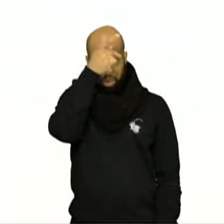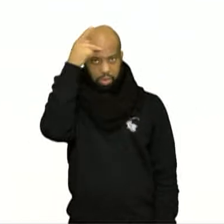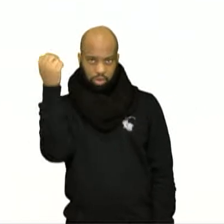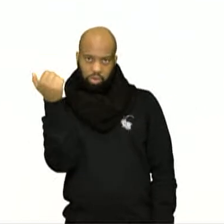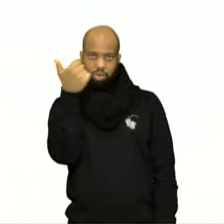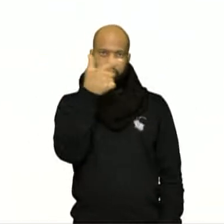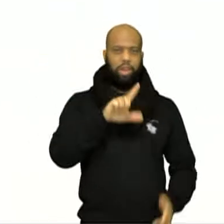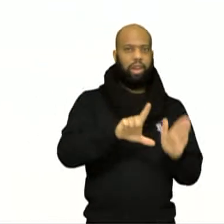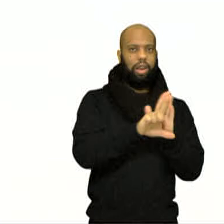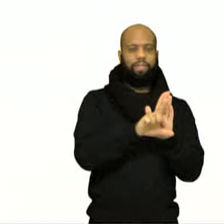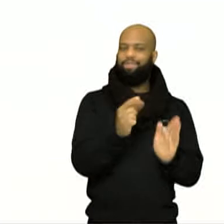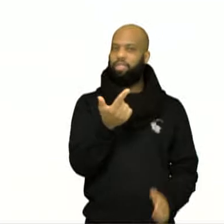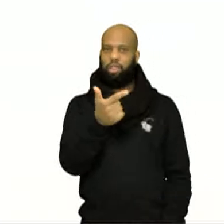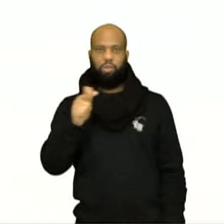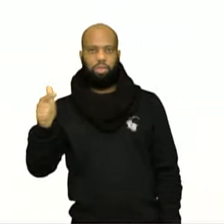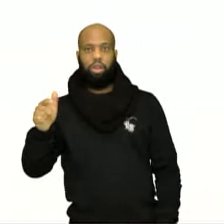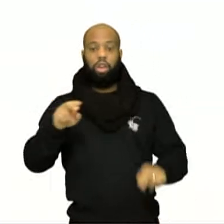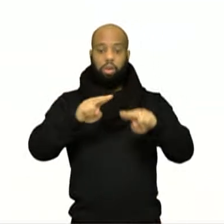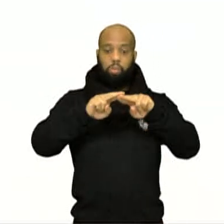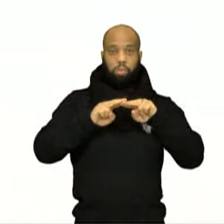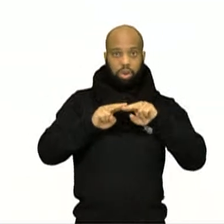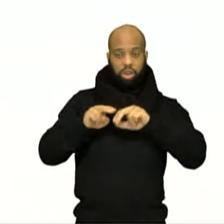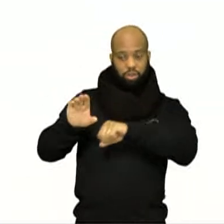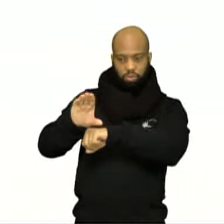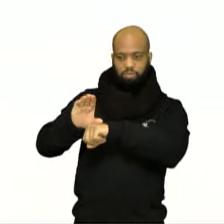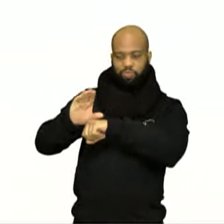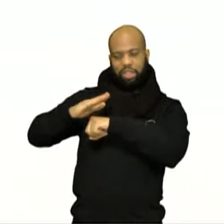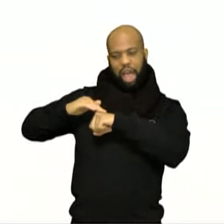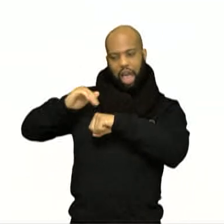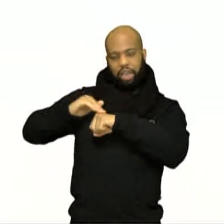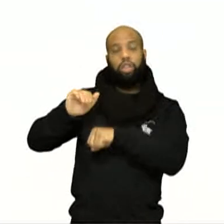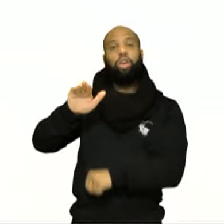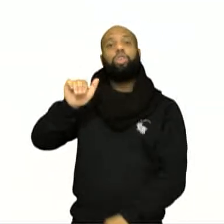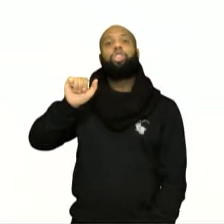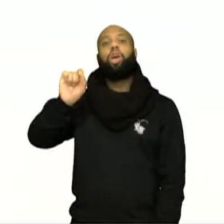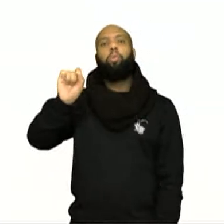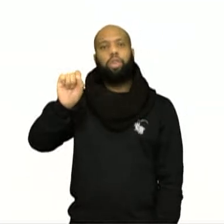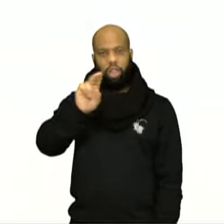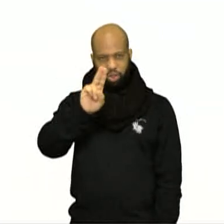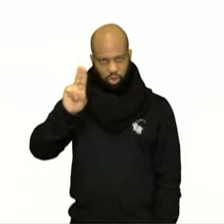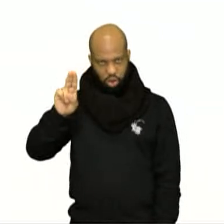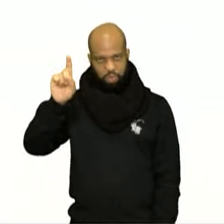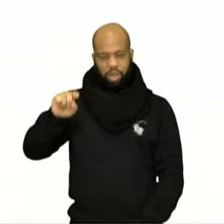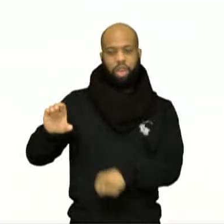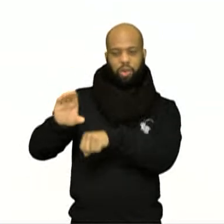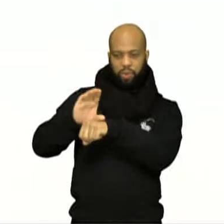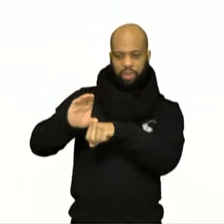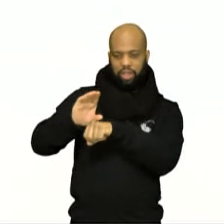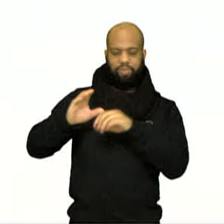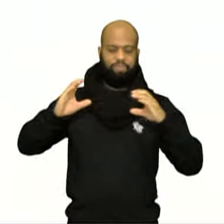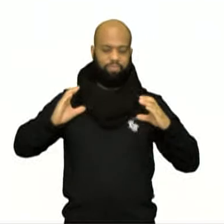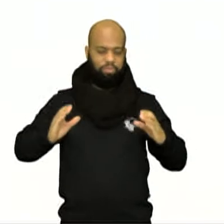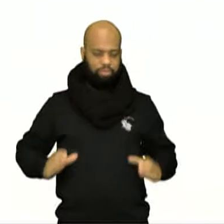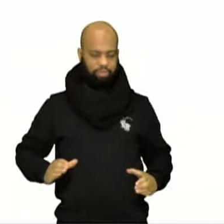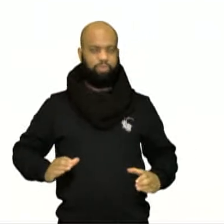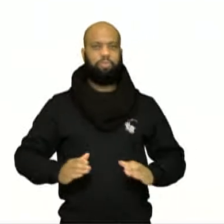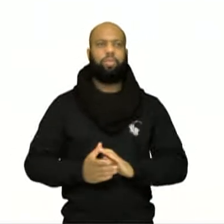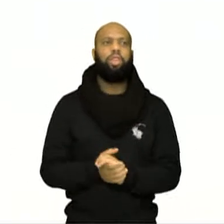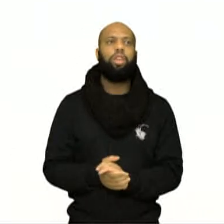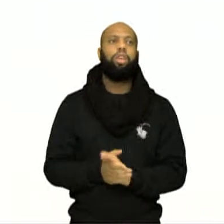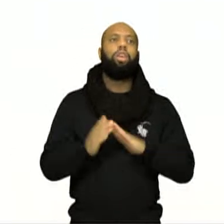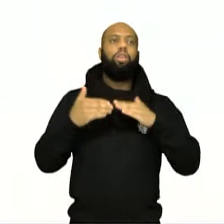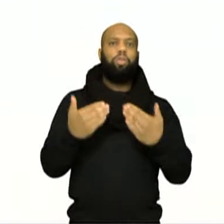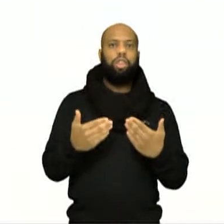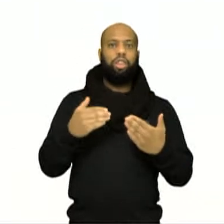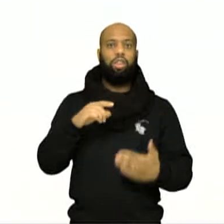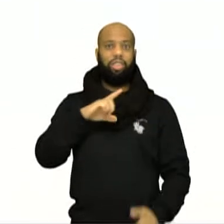É por isso que ela é conhecida carinhosamente como Constituição Cidadã. Então,